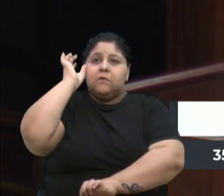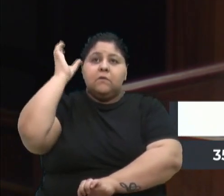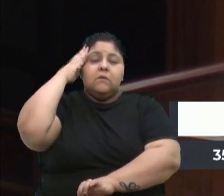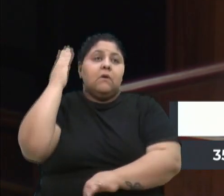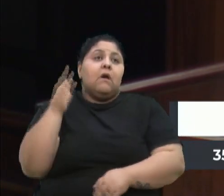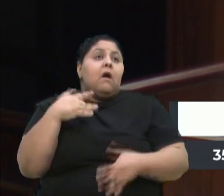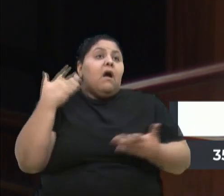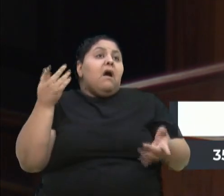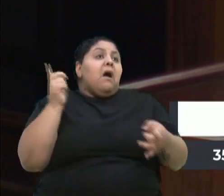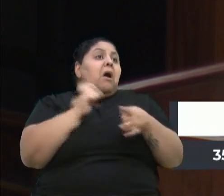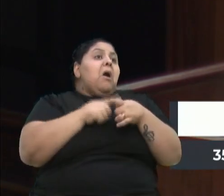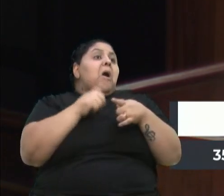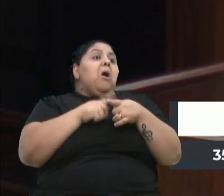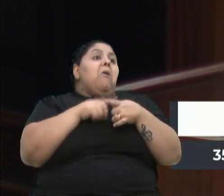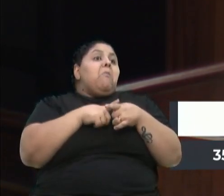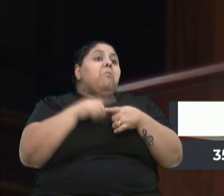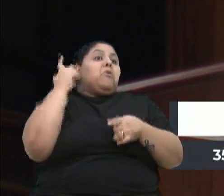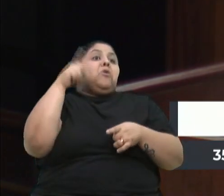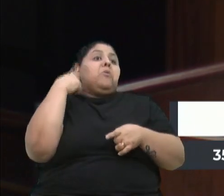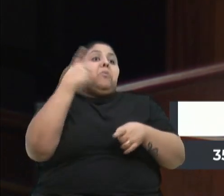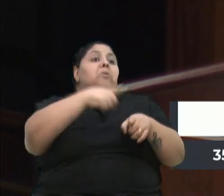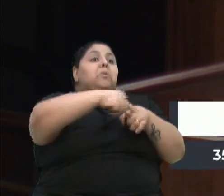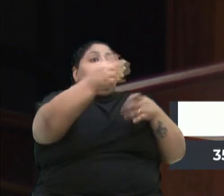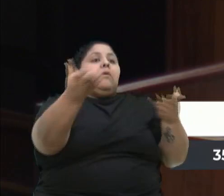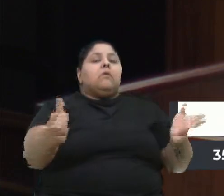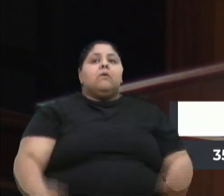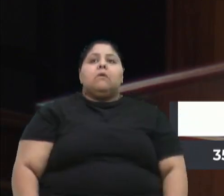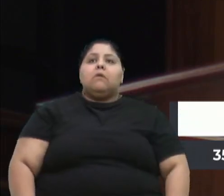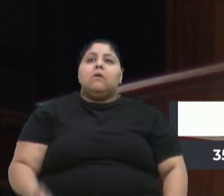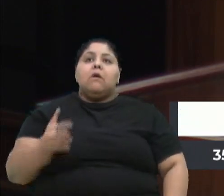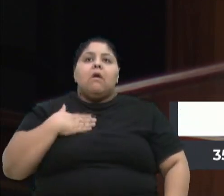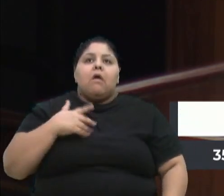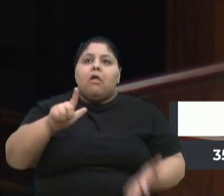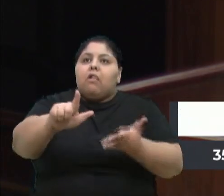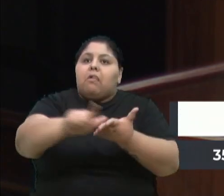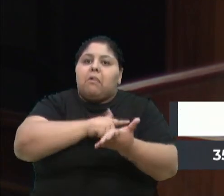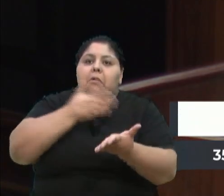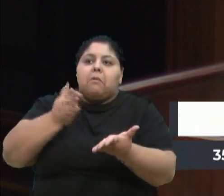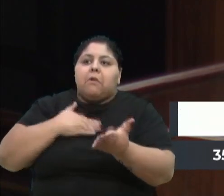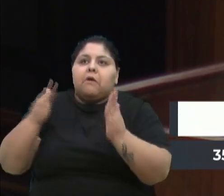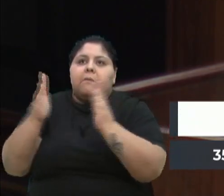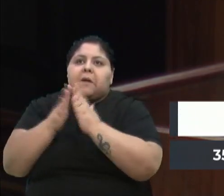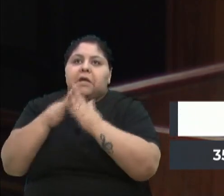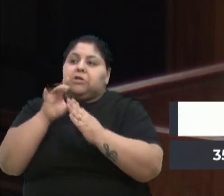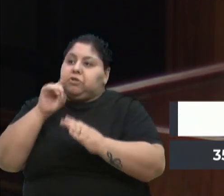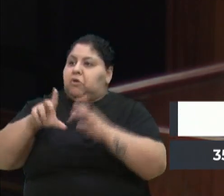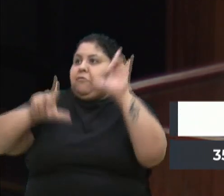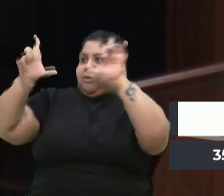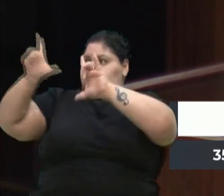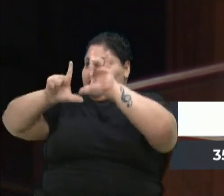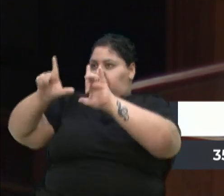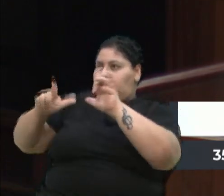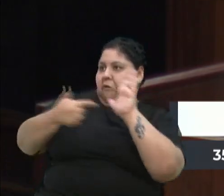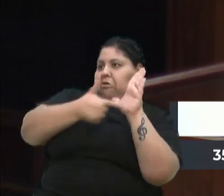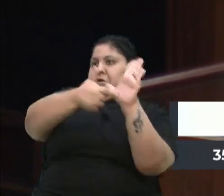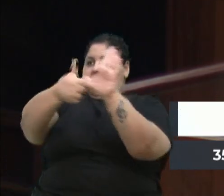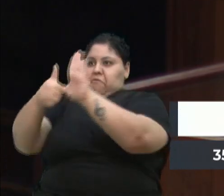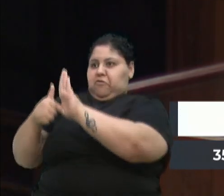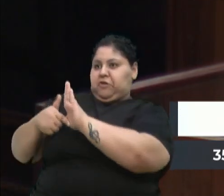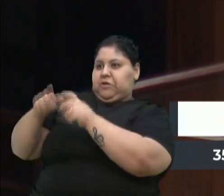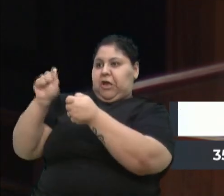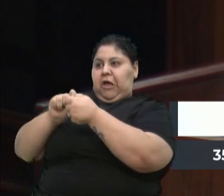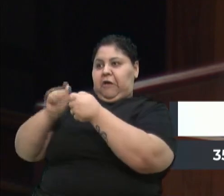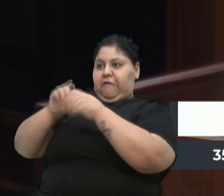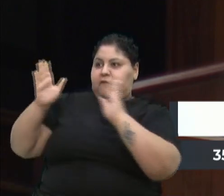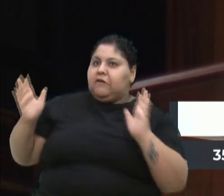minha casa. Como é que eu vou ajudar a limpar? Só para tirar foto, tirar selfie, dizer que eu estou lá limpando, que eu estou fazendo as coisas?